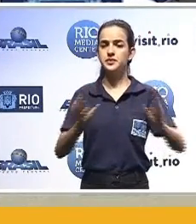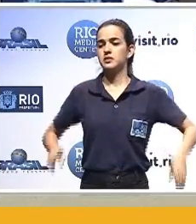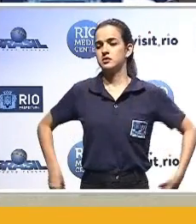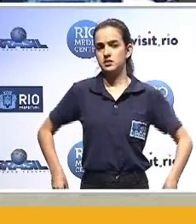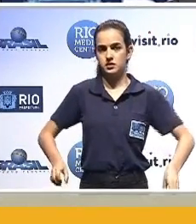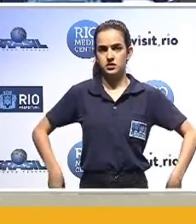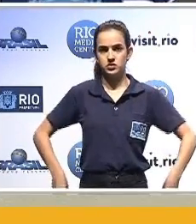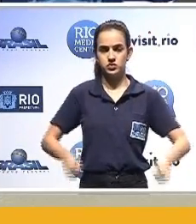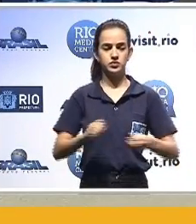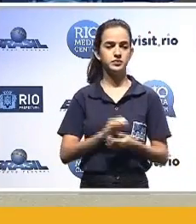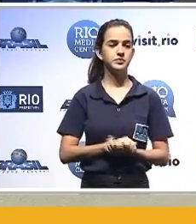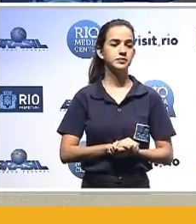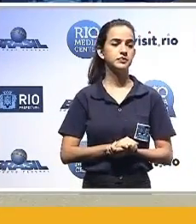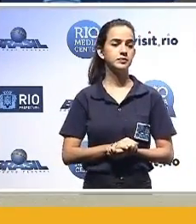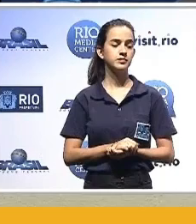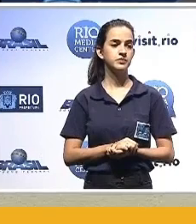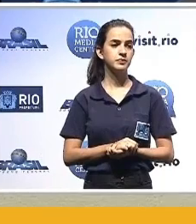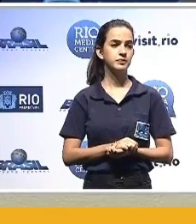cadeirantes.